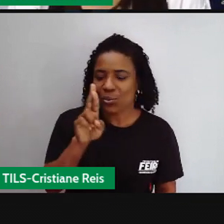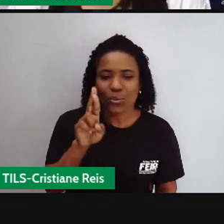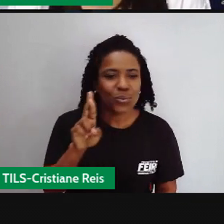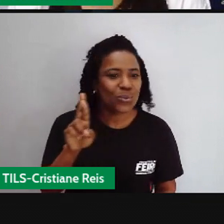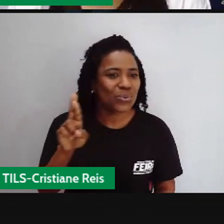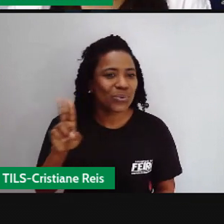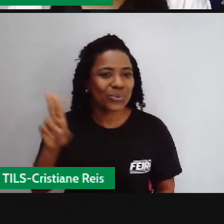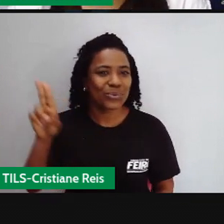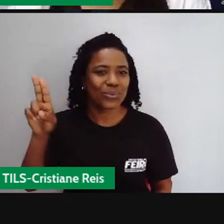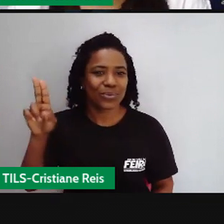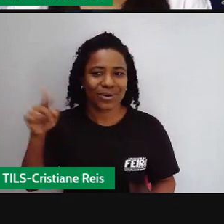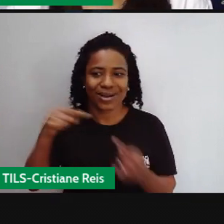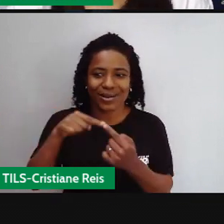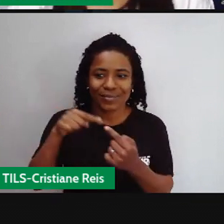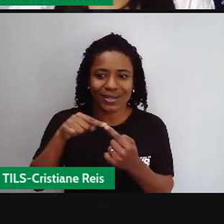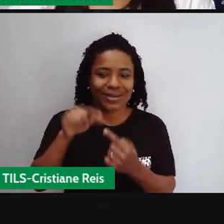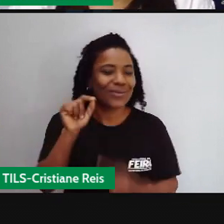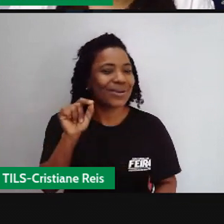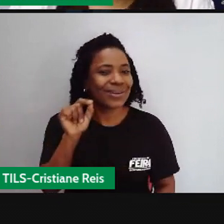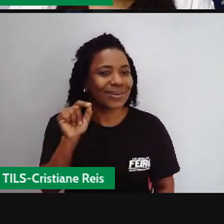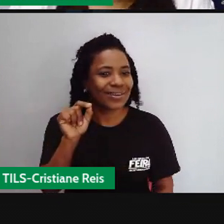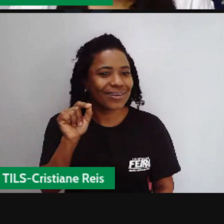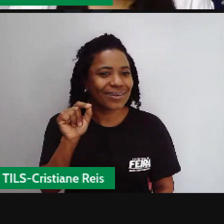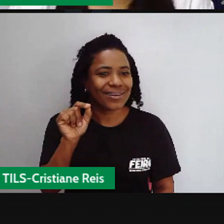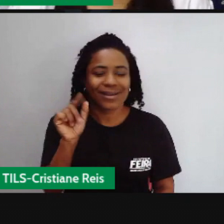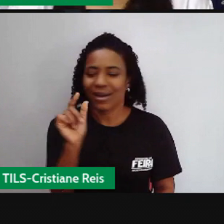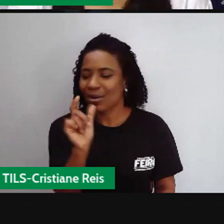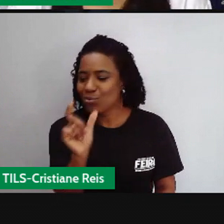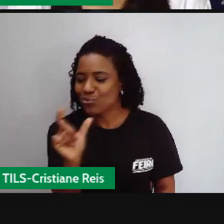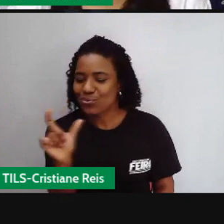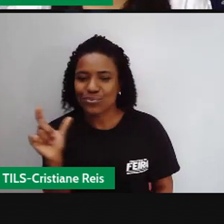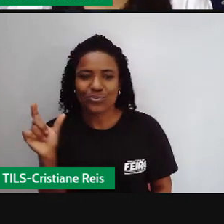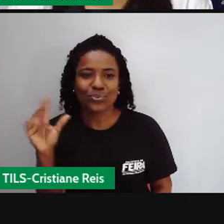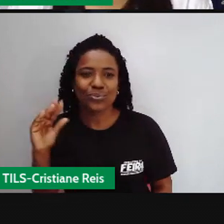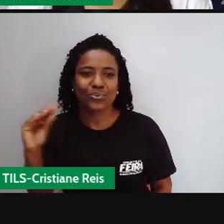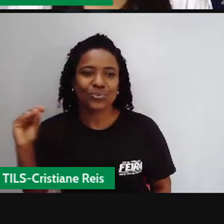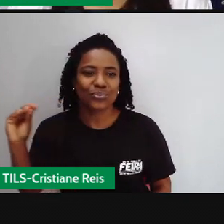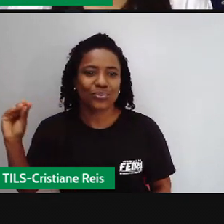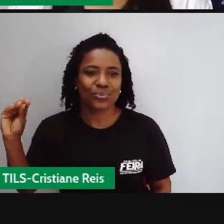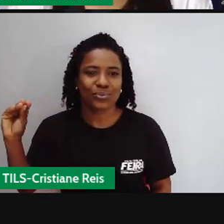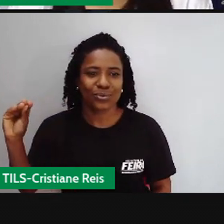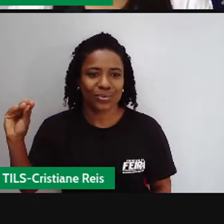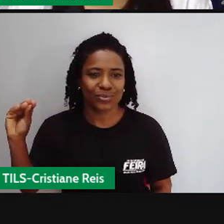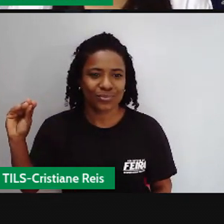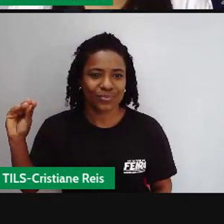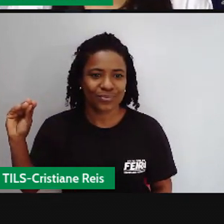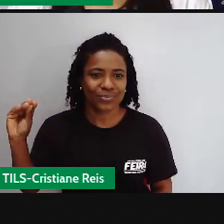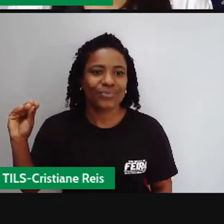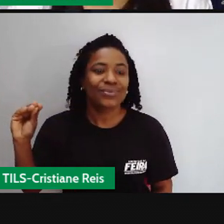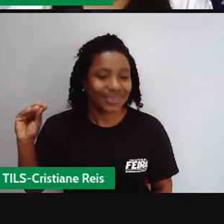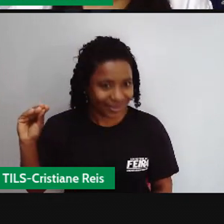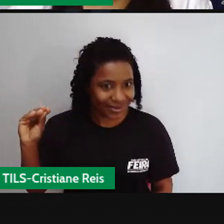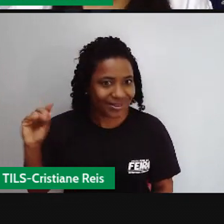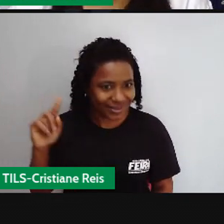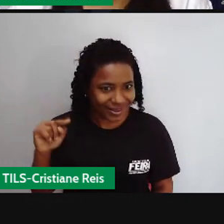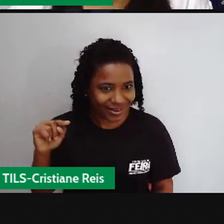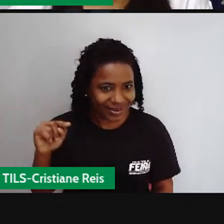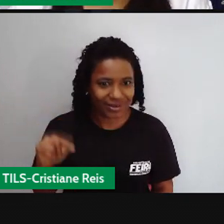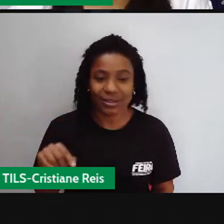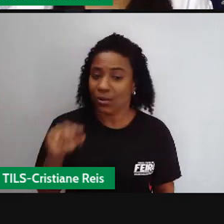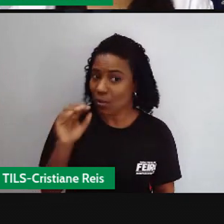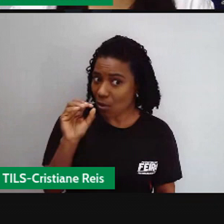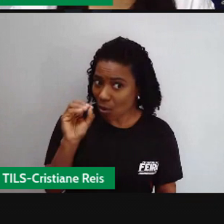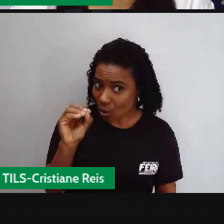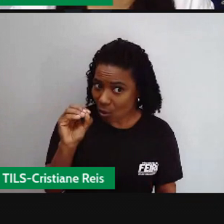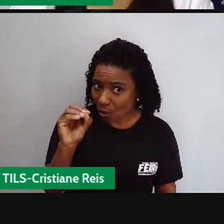sílaba átona. Eu escrevo com O, mas quando eu falo com o som de U.